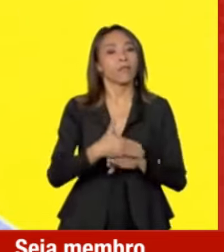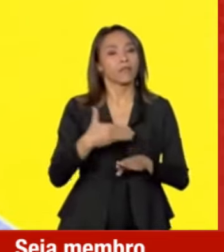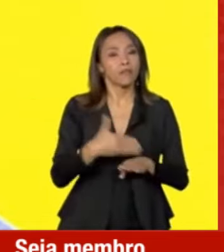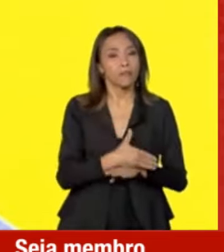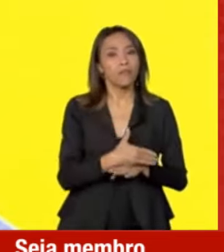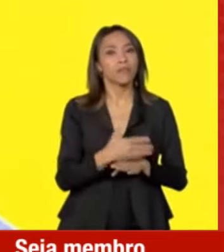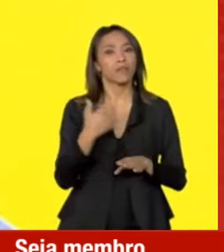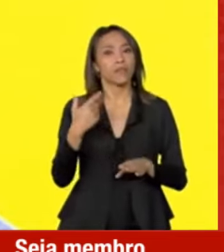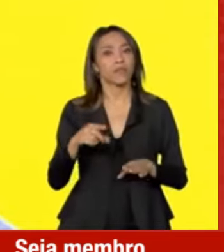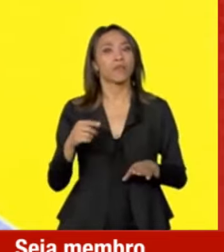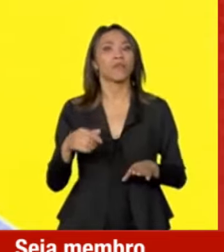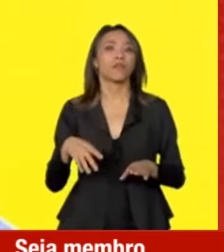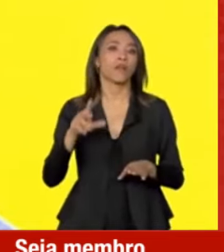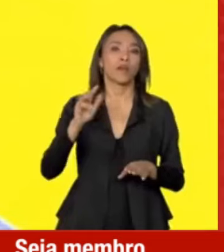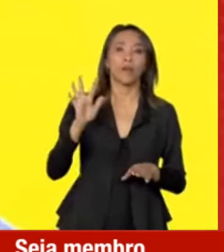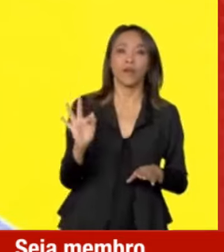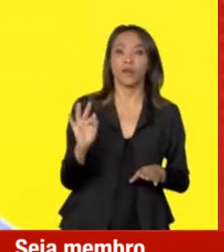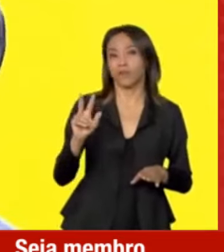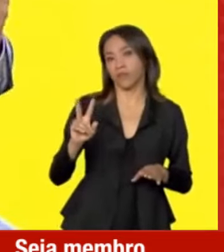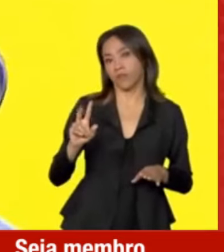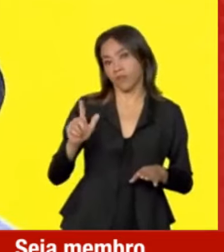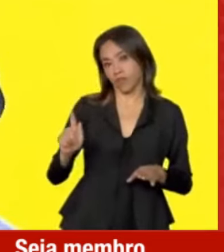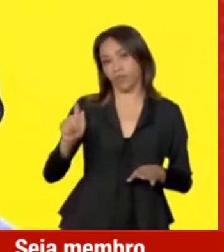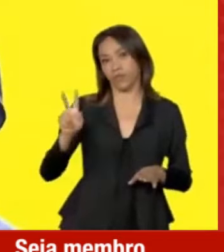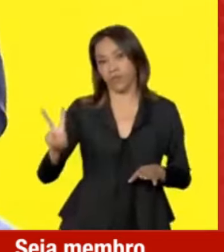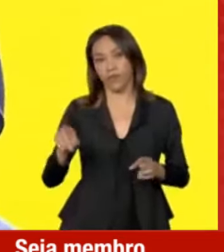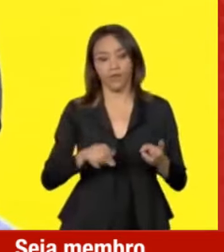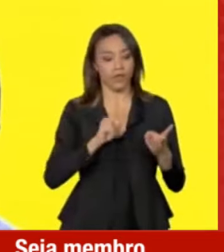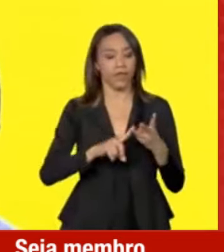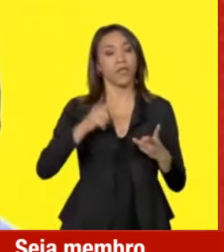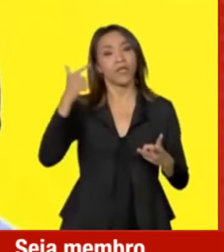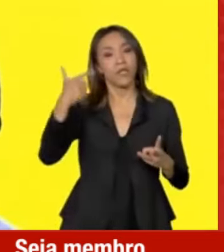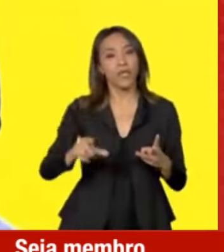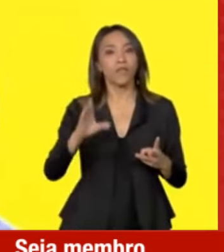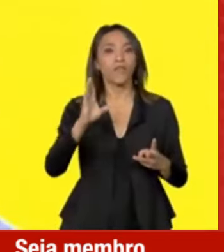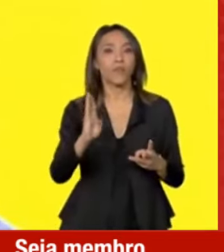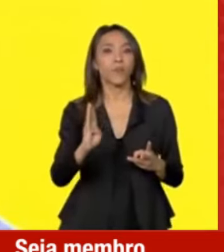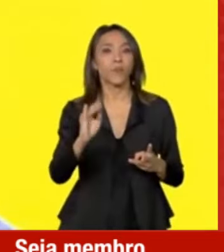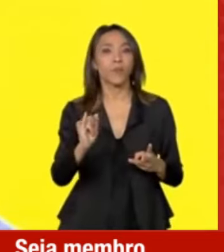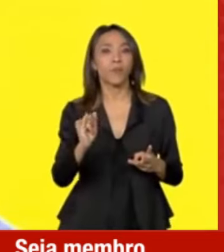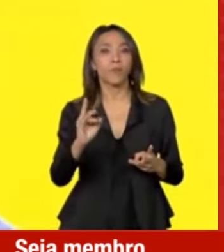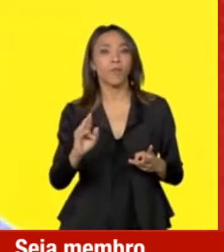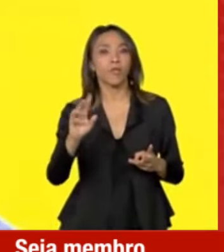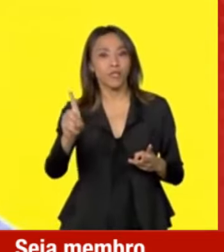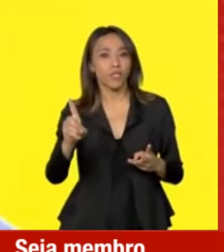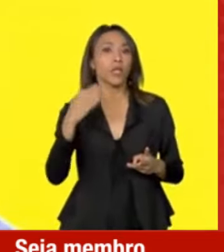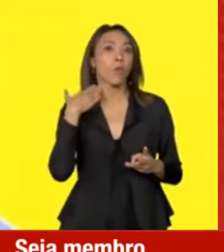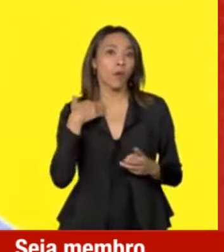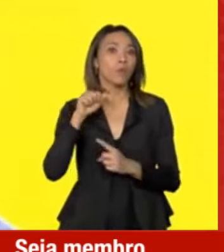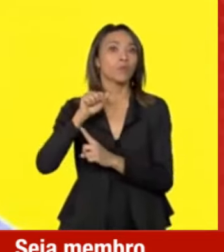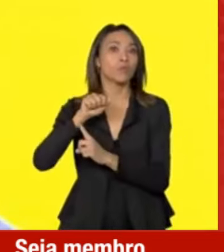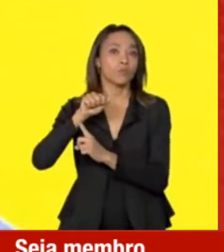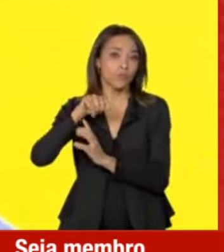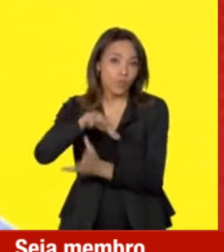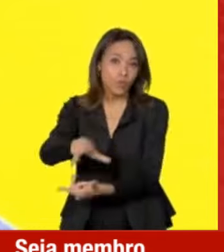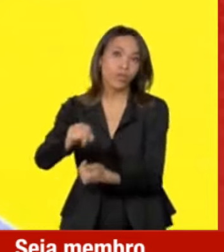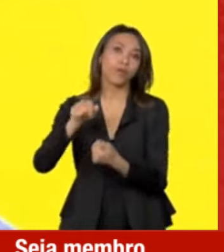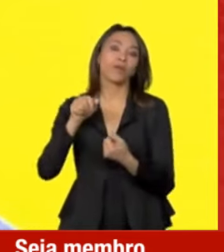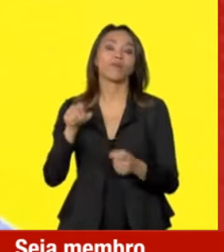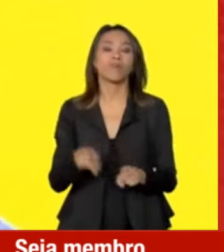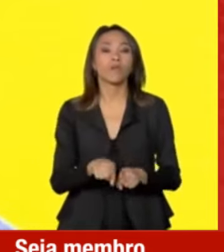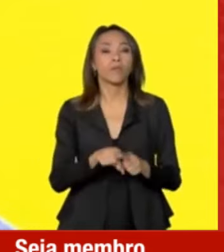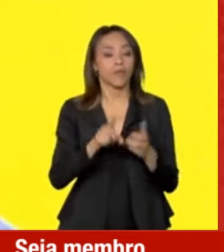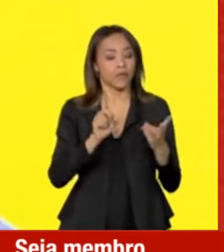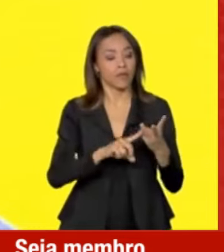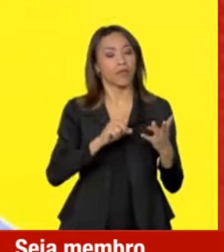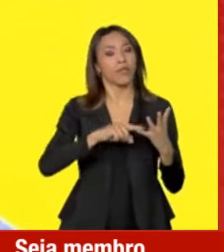colaboradores da Fundação Getúlio Vargas, contou com o BID, contou com o Banco Mundial e contou com a equipe também do